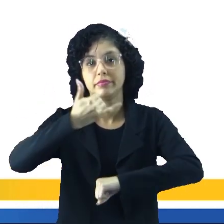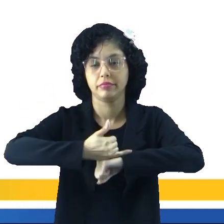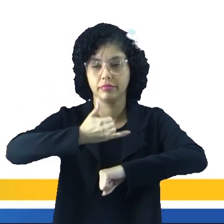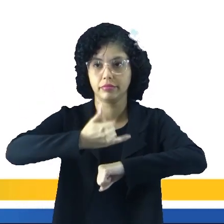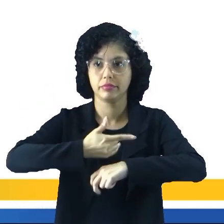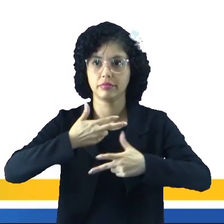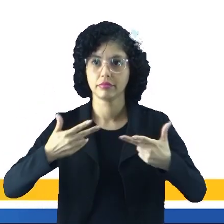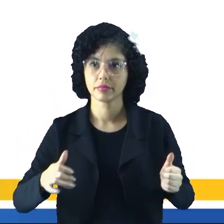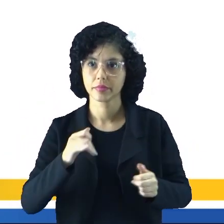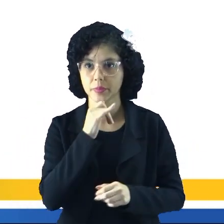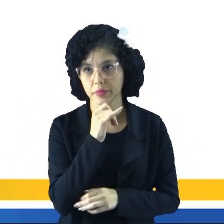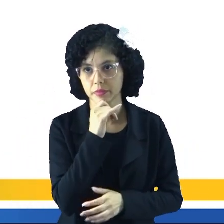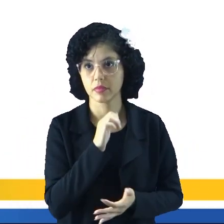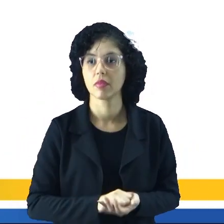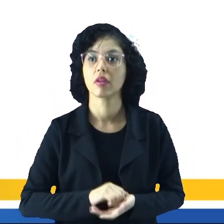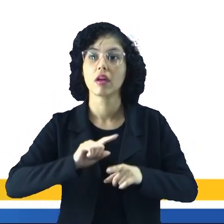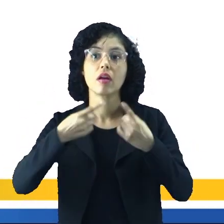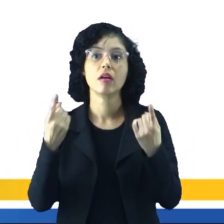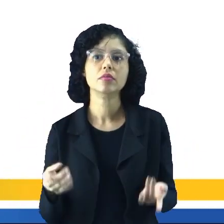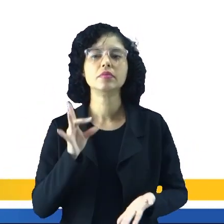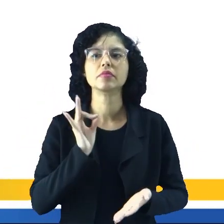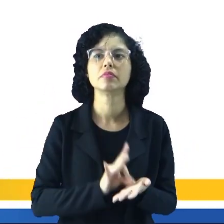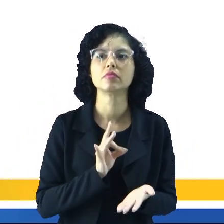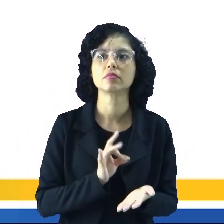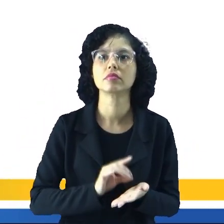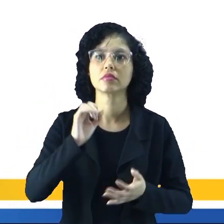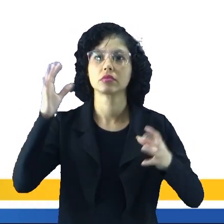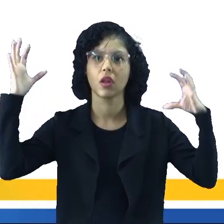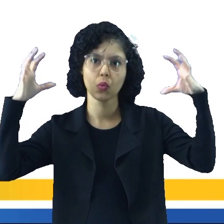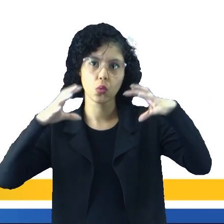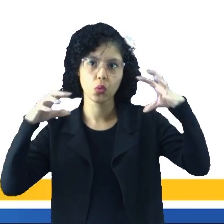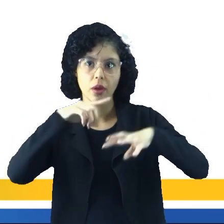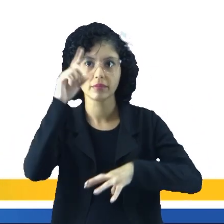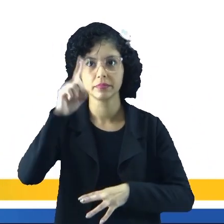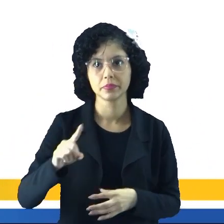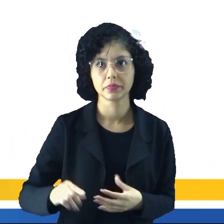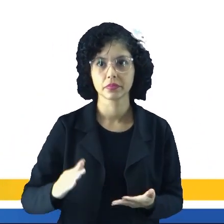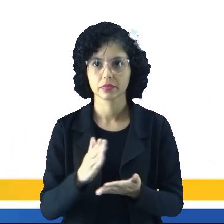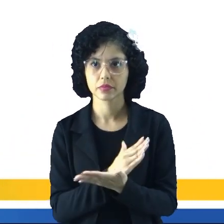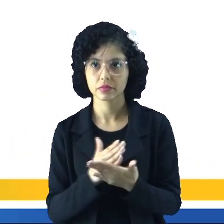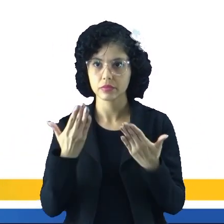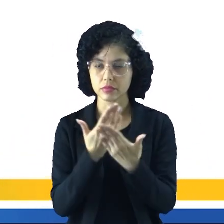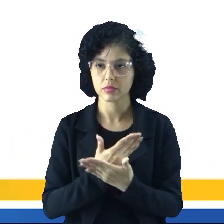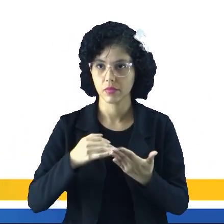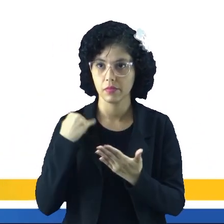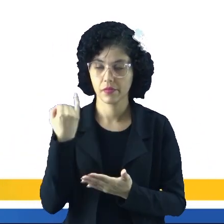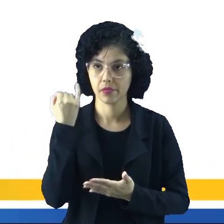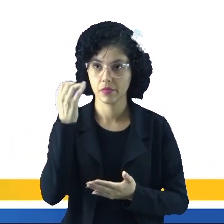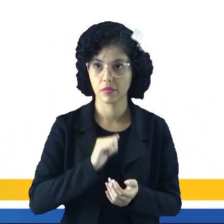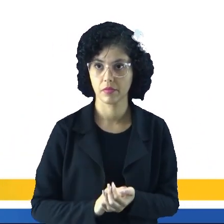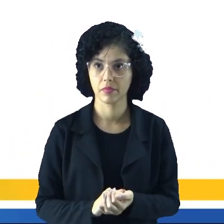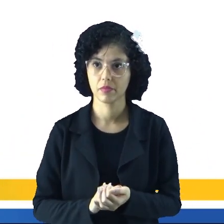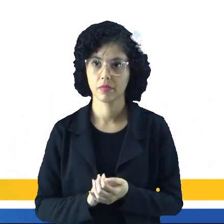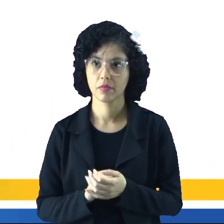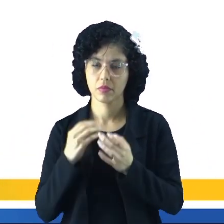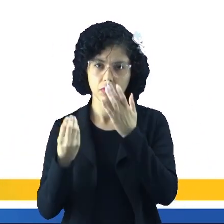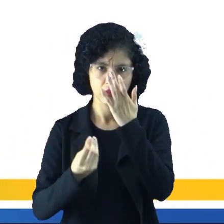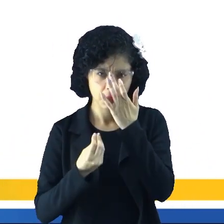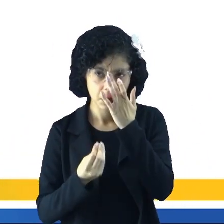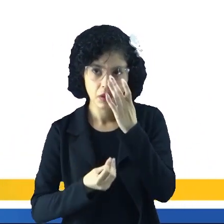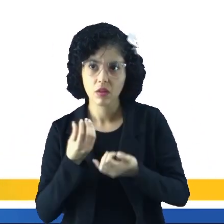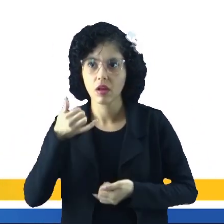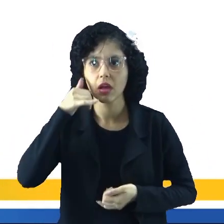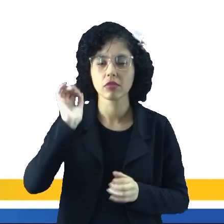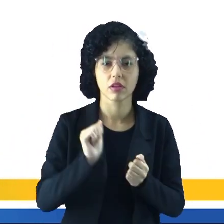objetos metálicos, por exemplo. Mas de fato, se houver uma tempestade com raios, alguns cuidados são importantes, como